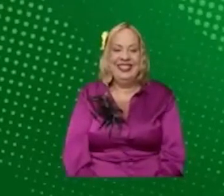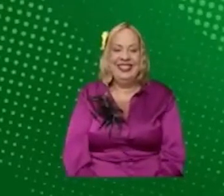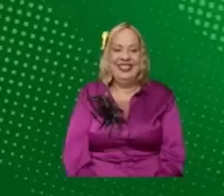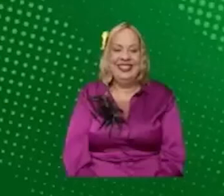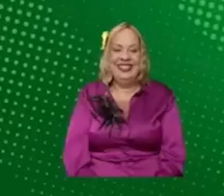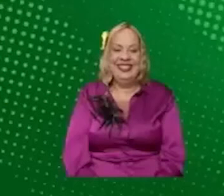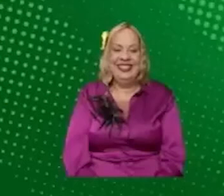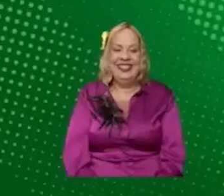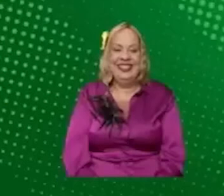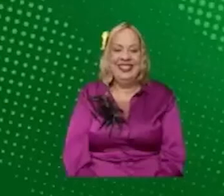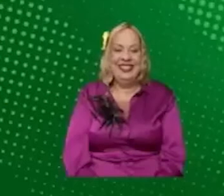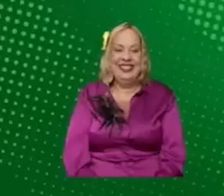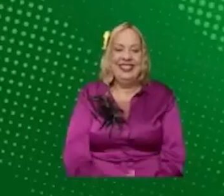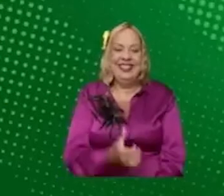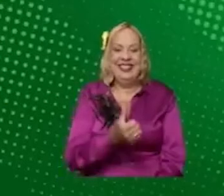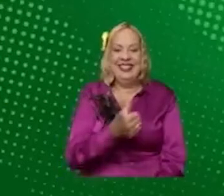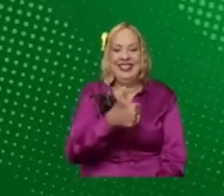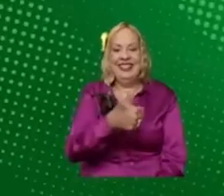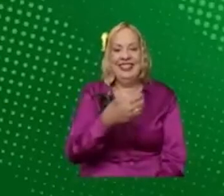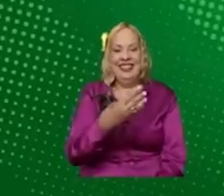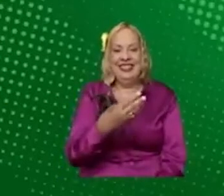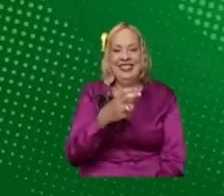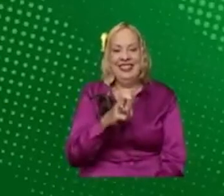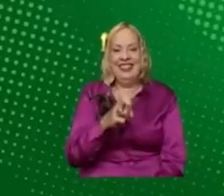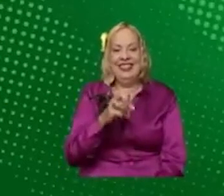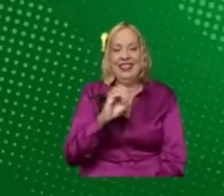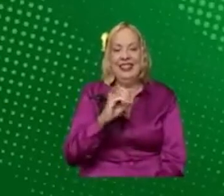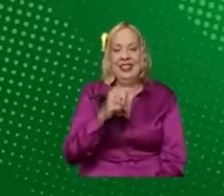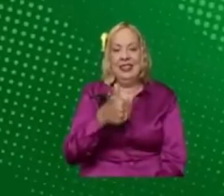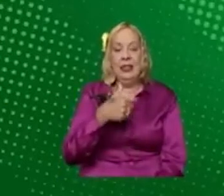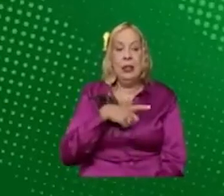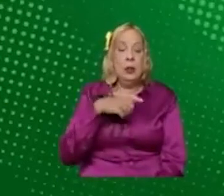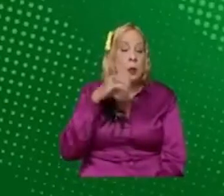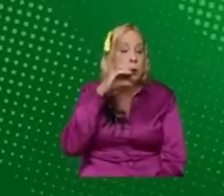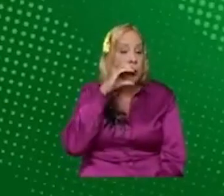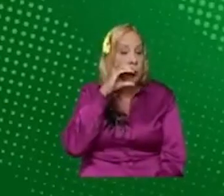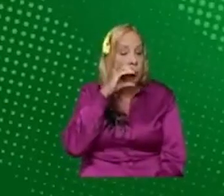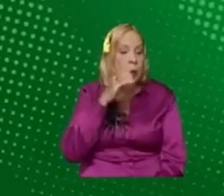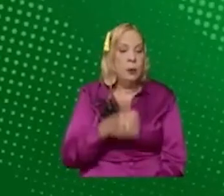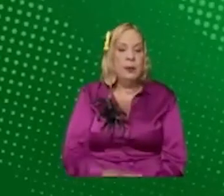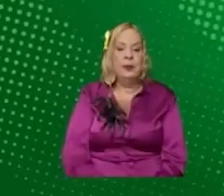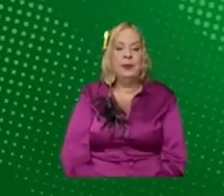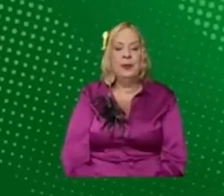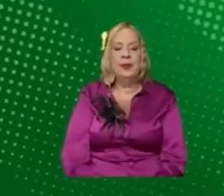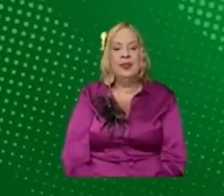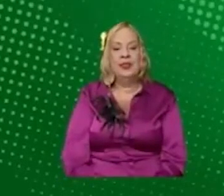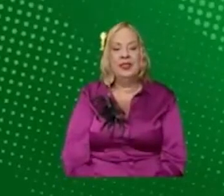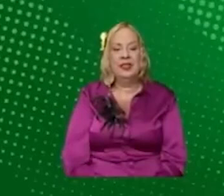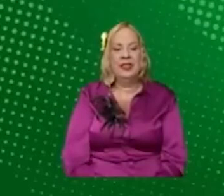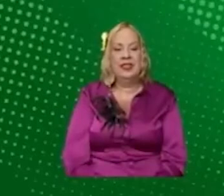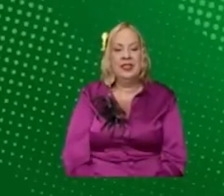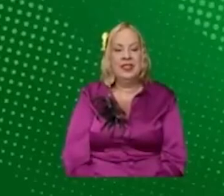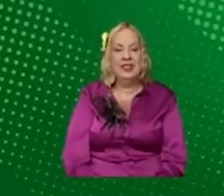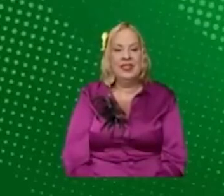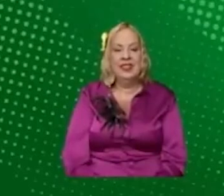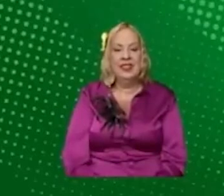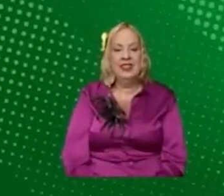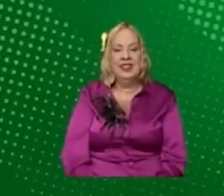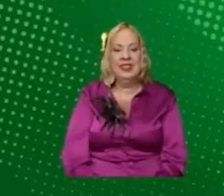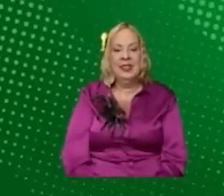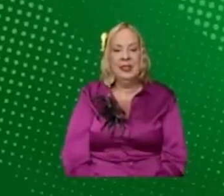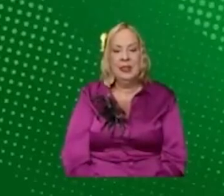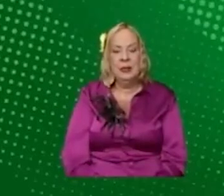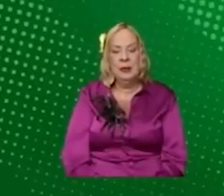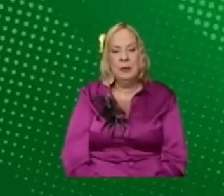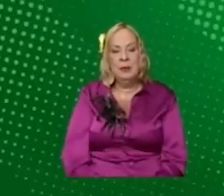quem leva R$500. 614501, Thalita, em Socorro, com Cíntia da Santa Gleide. Ela adquiriu, tá levando